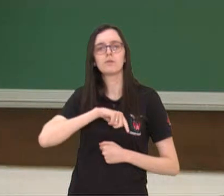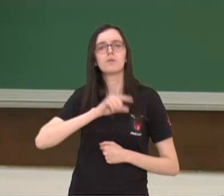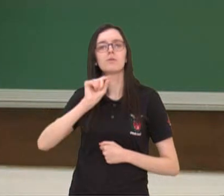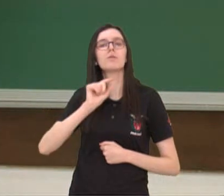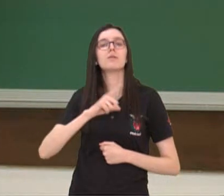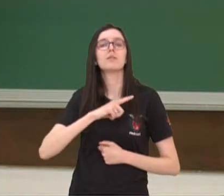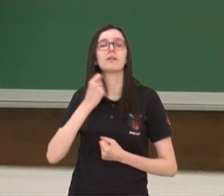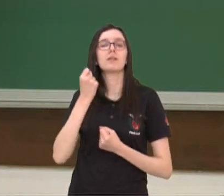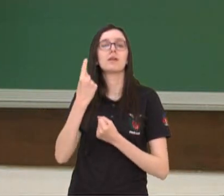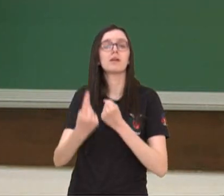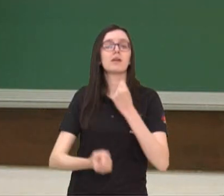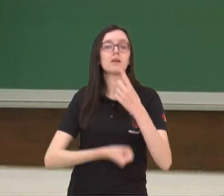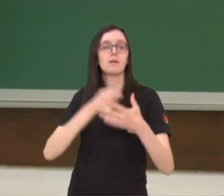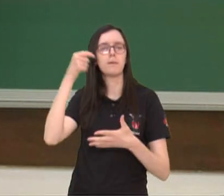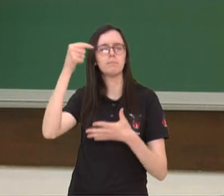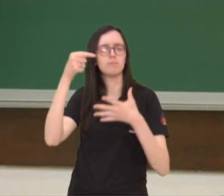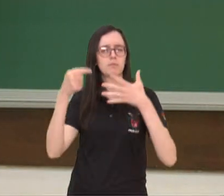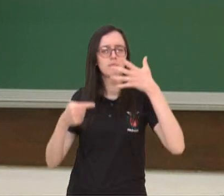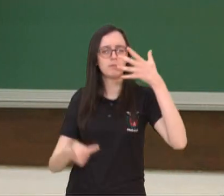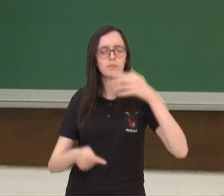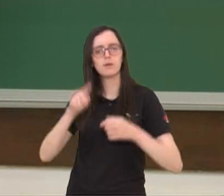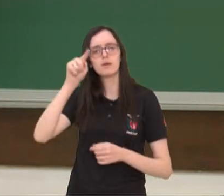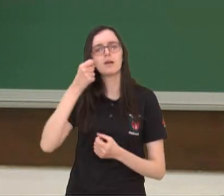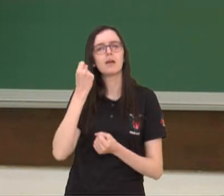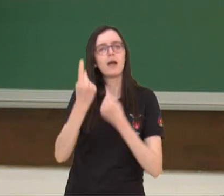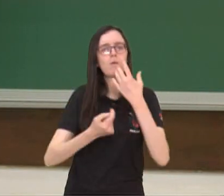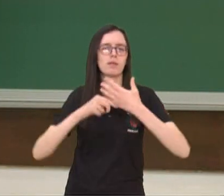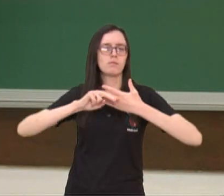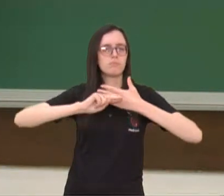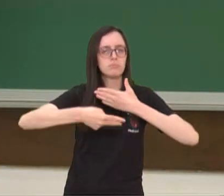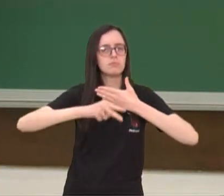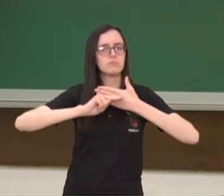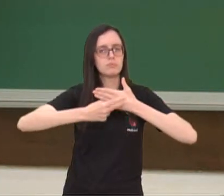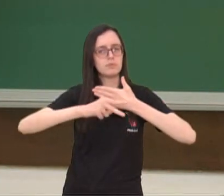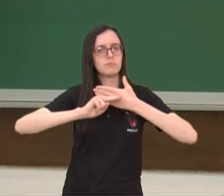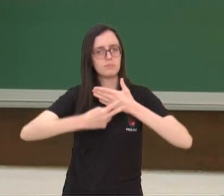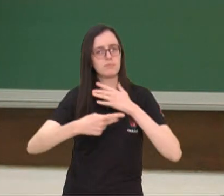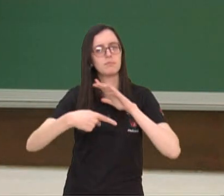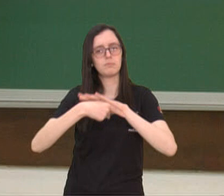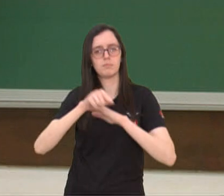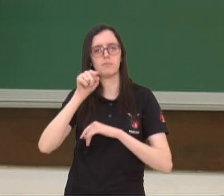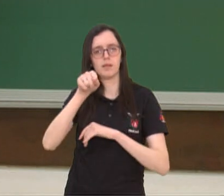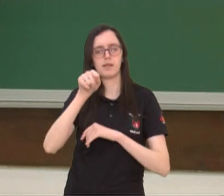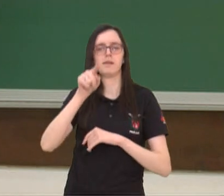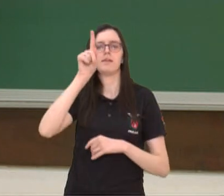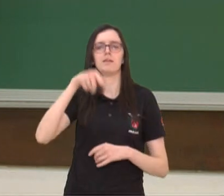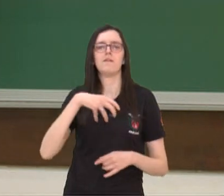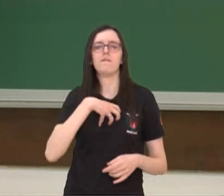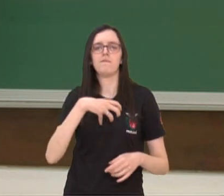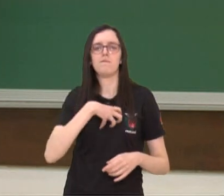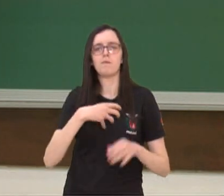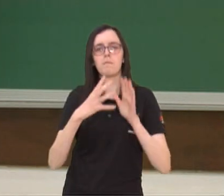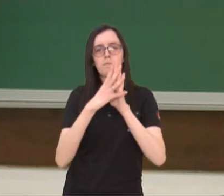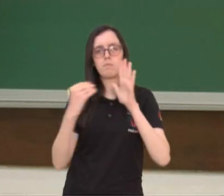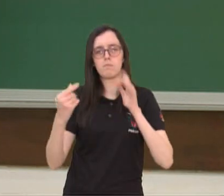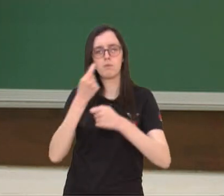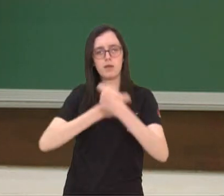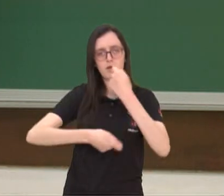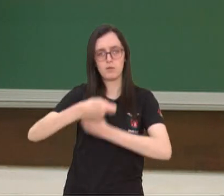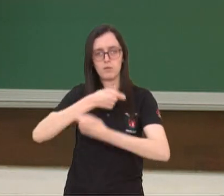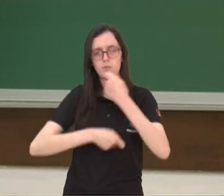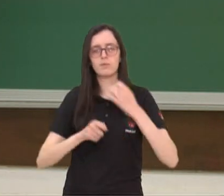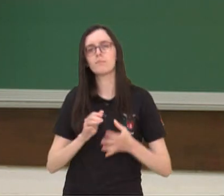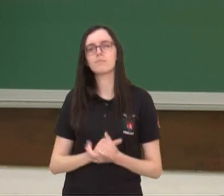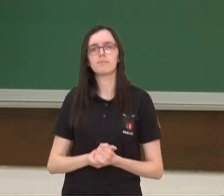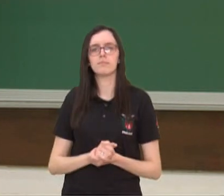ter algumas questões aqui, algumas consequências desse modelo econômico,